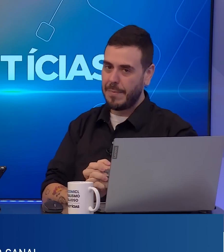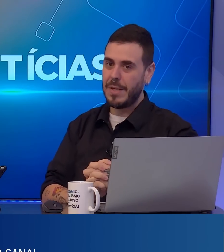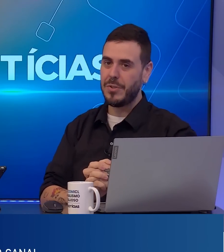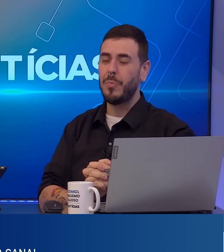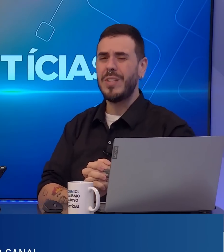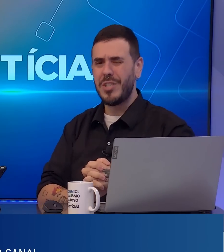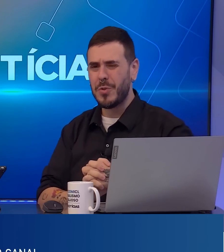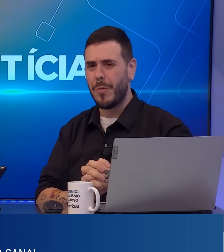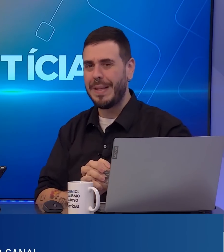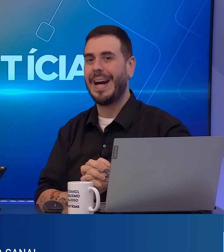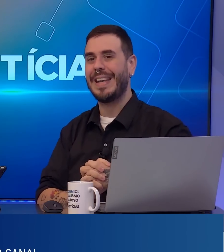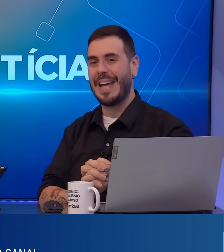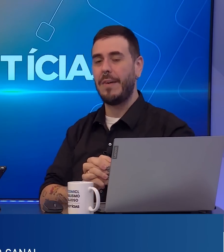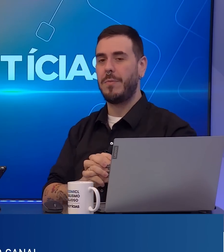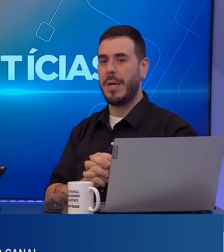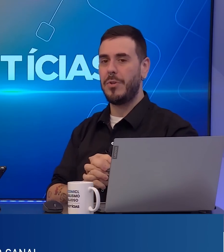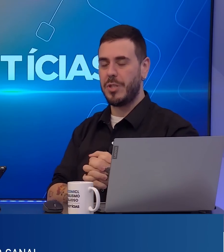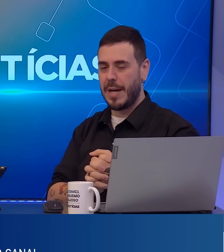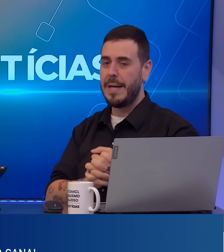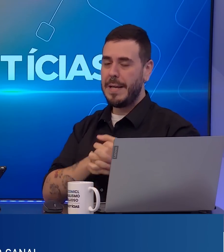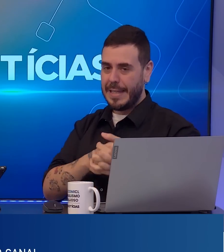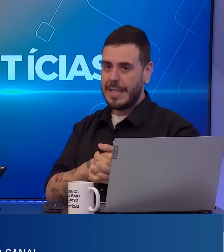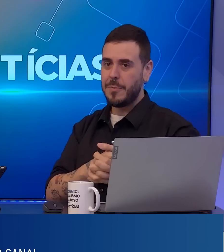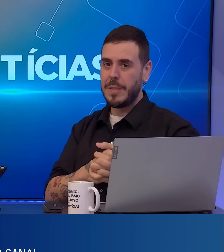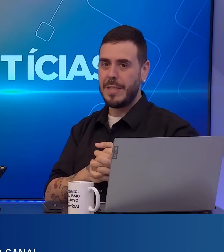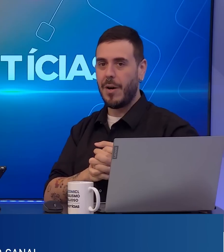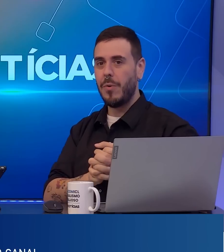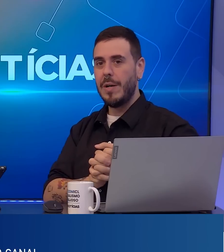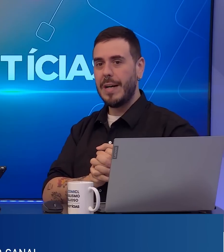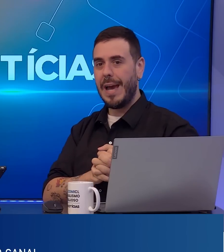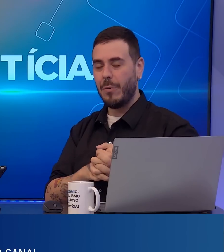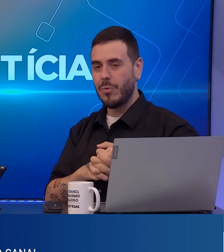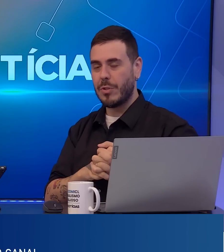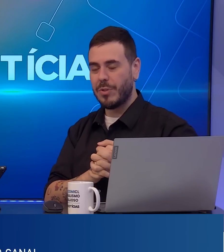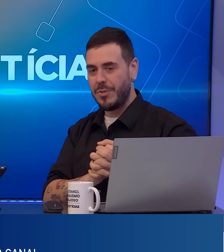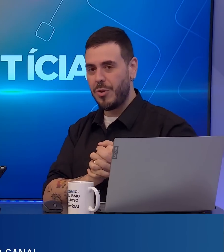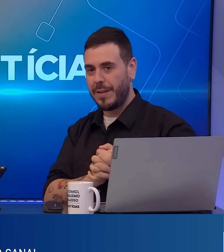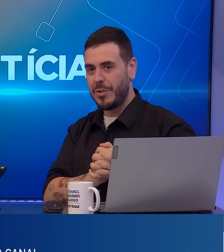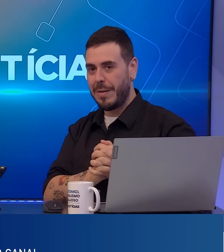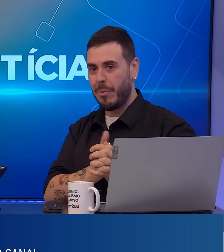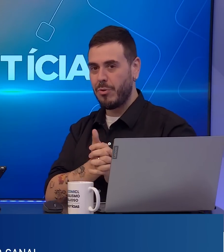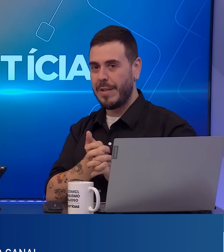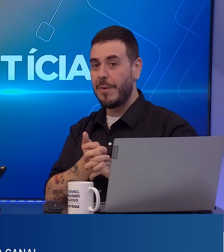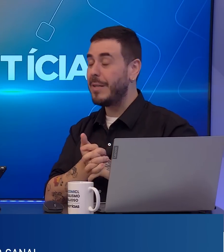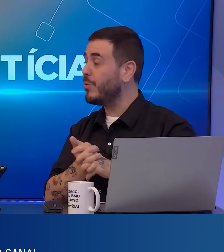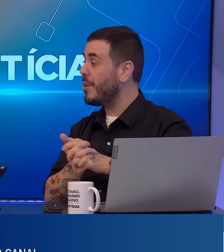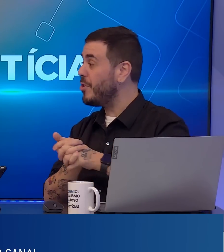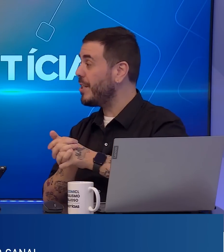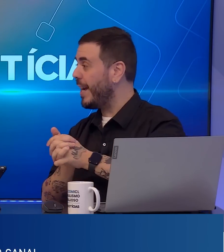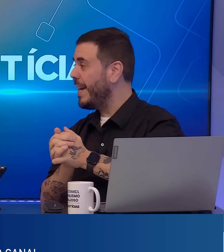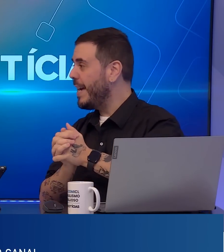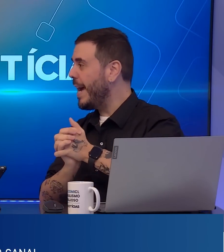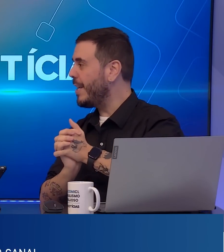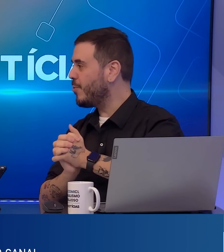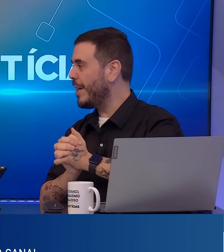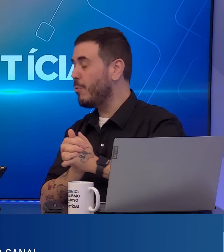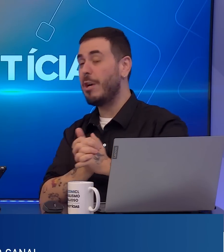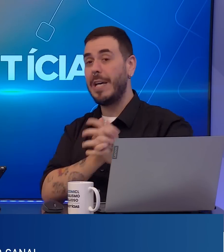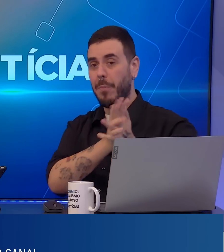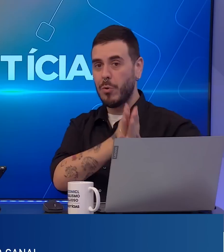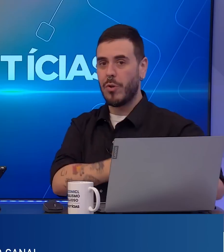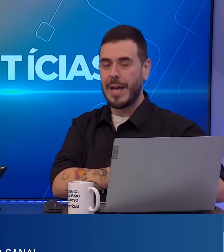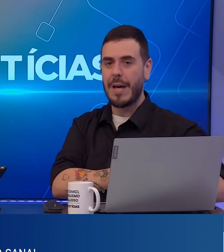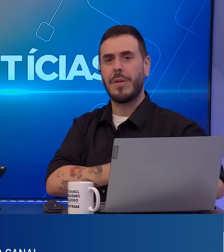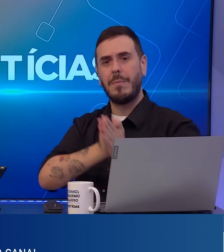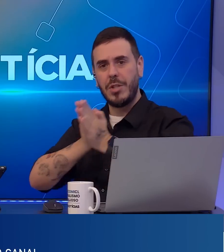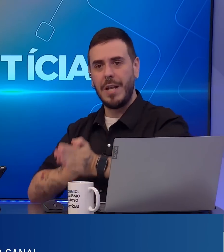joias. Certamente muita gente complicada gravemente já, em especial os ajudantes de ordem de Jair Bolsonaro, mas o que a gente quer é isso, né? Que o